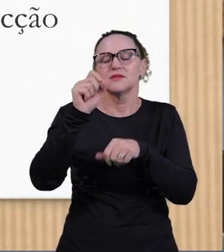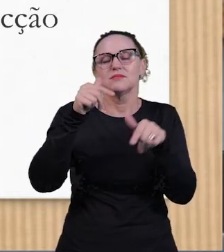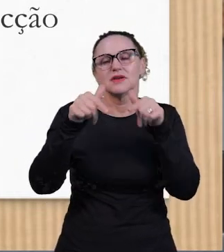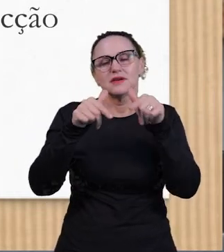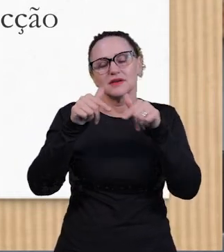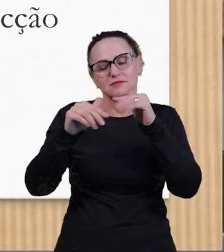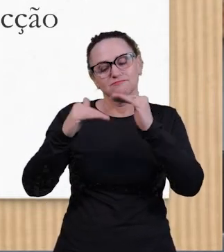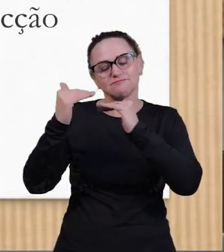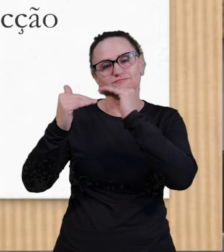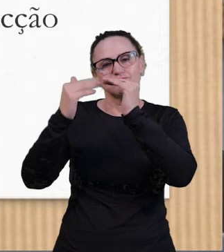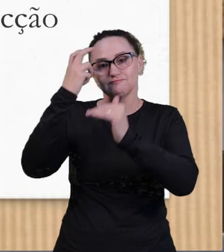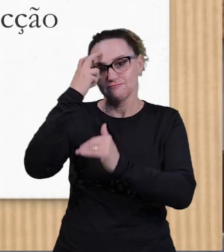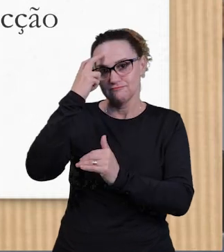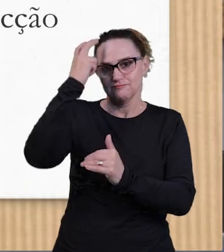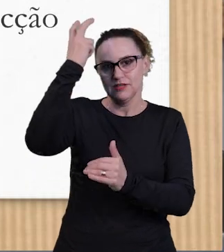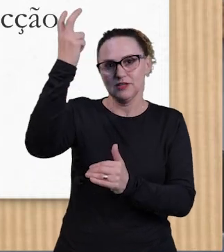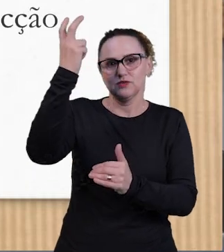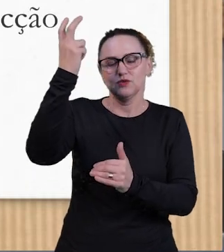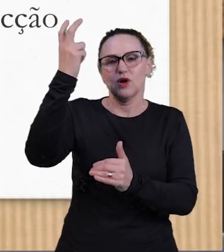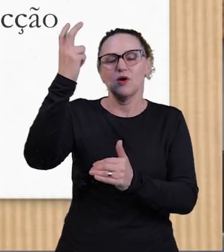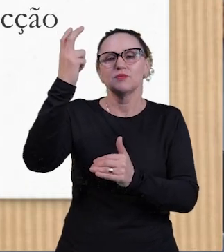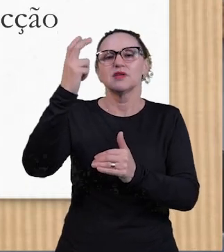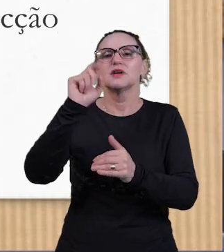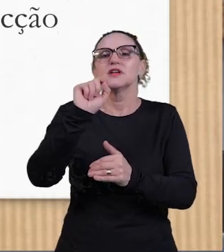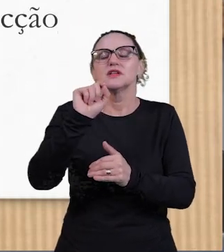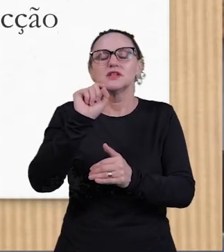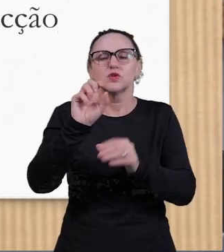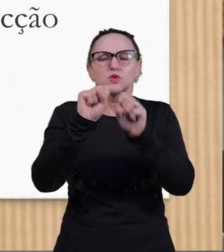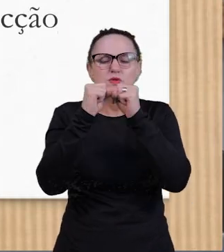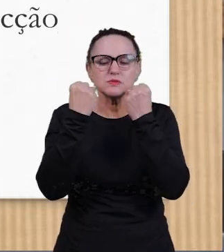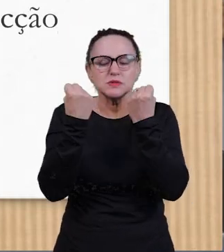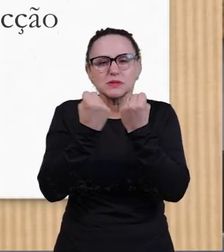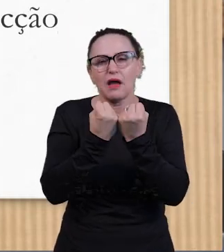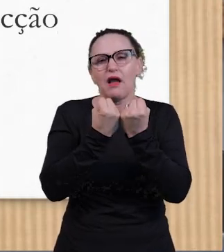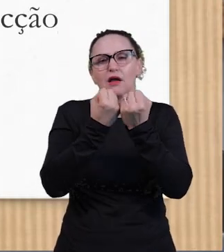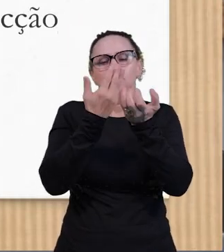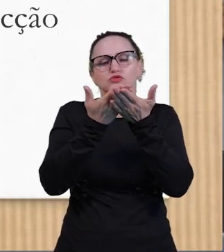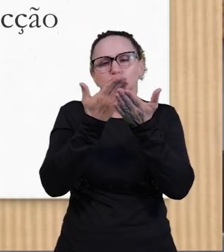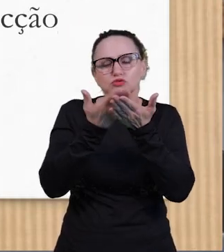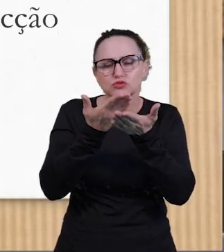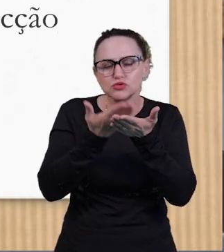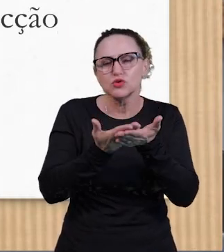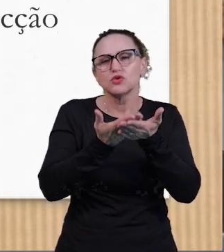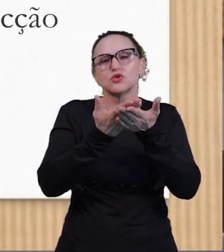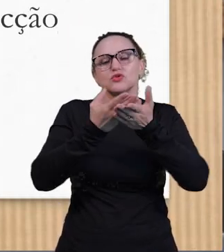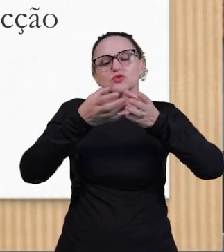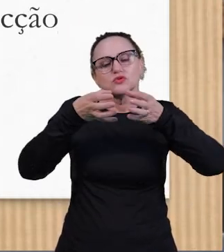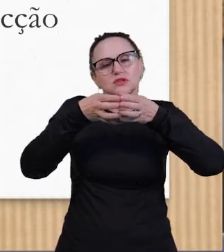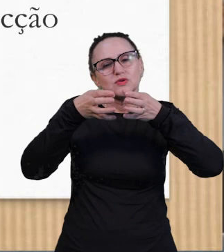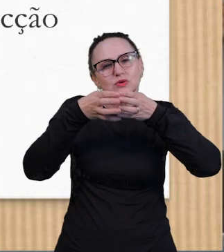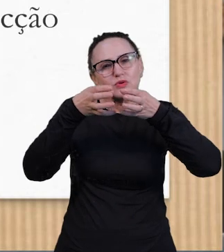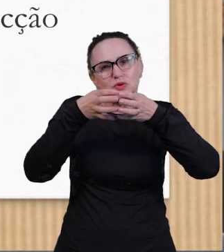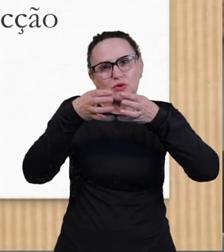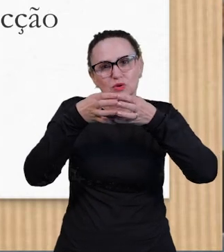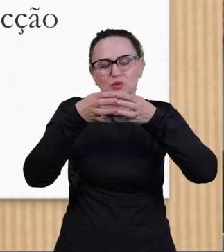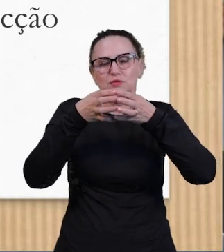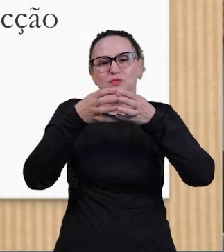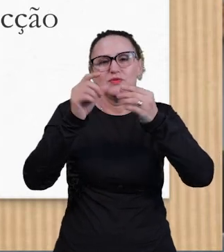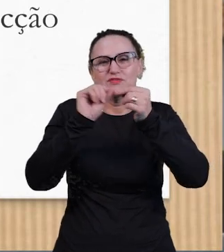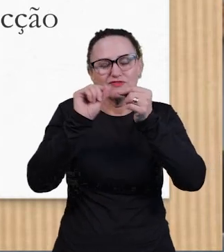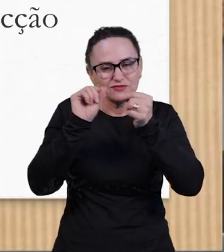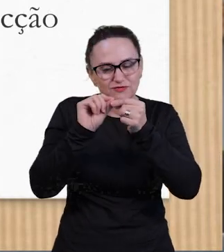intelectual desenvolvido nos seminários, no estudo dirigido, no estudo pessoal e em grupos, na confecção